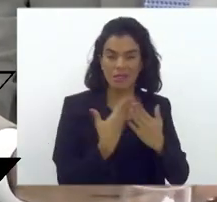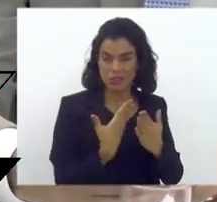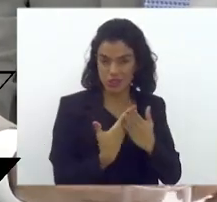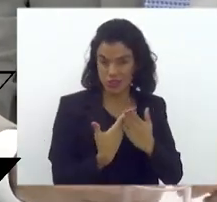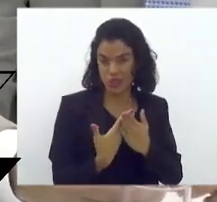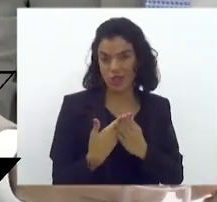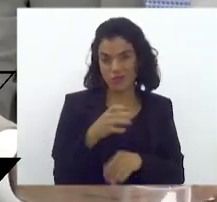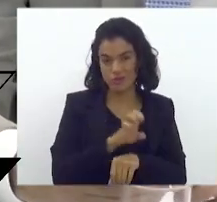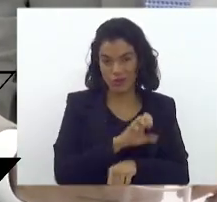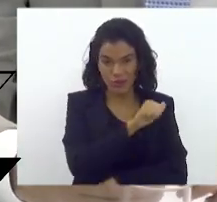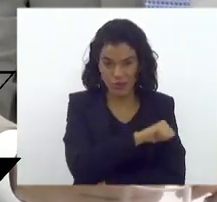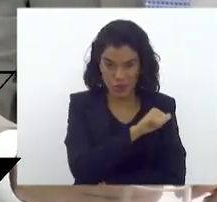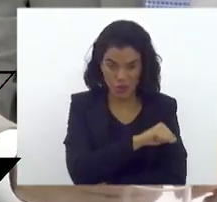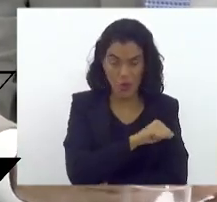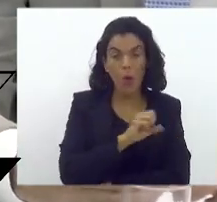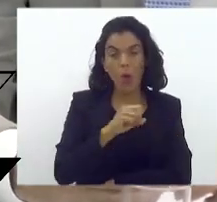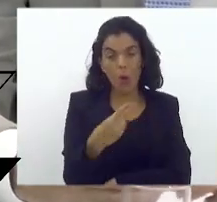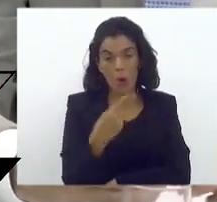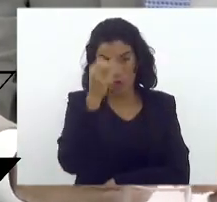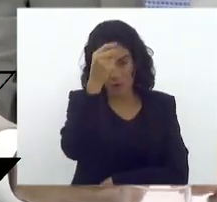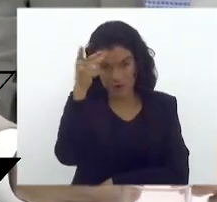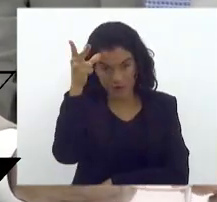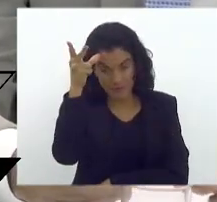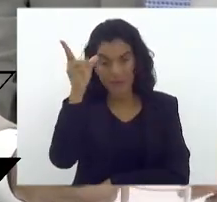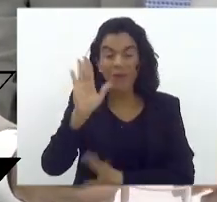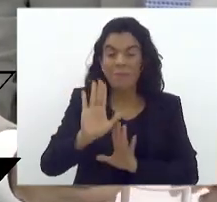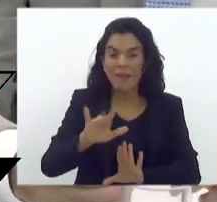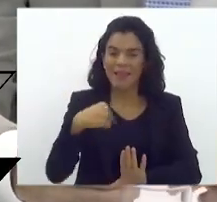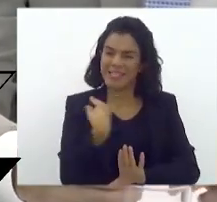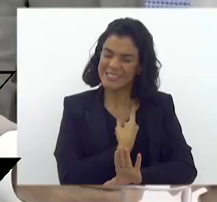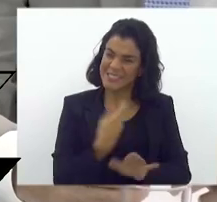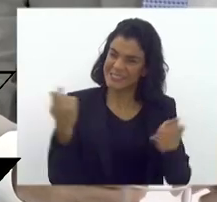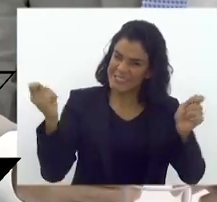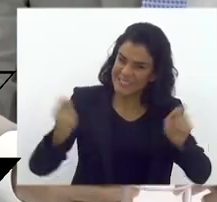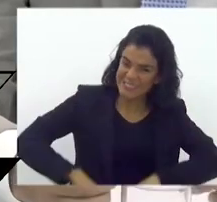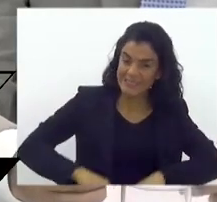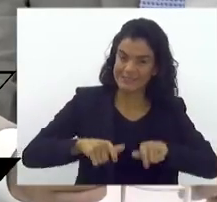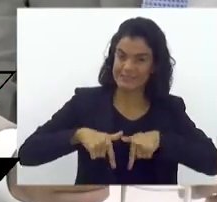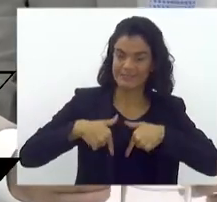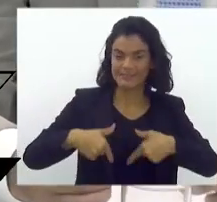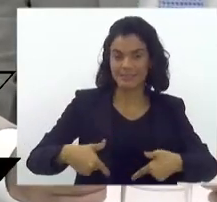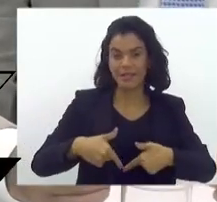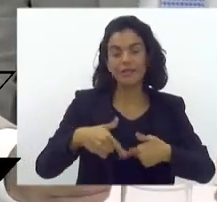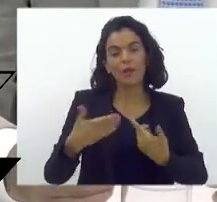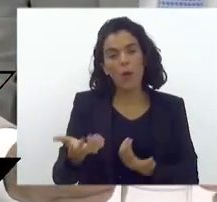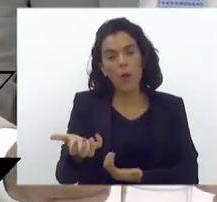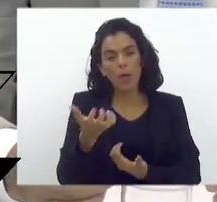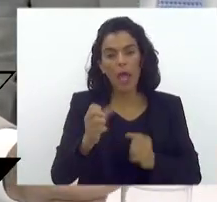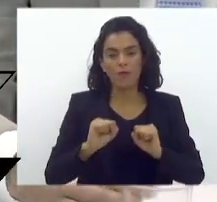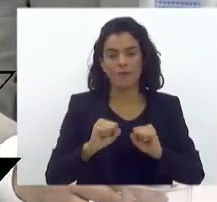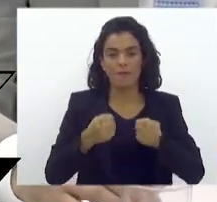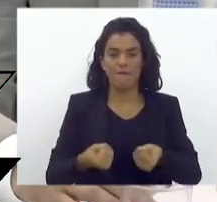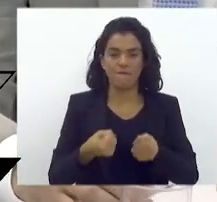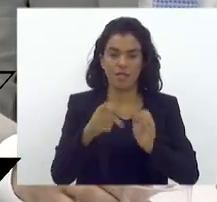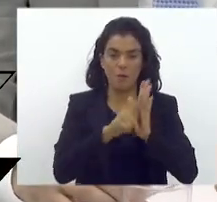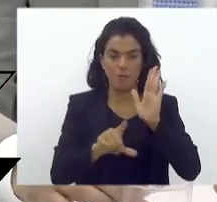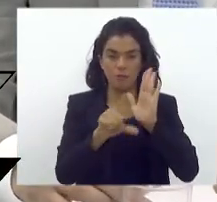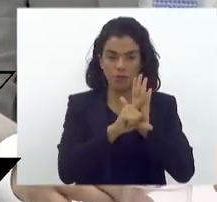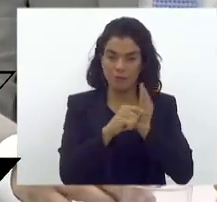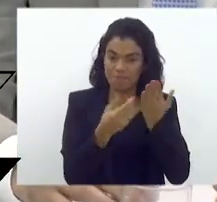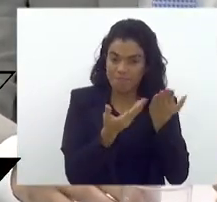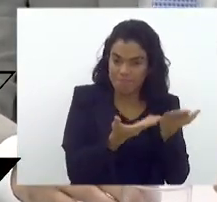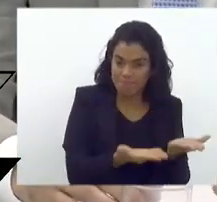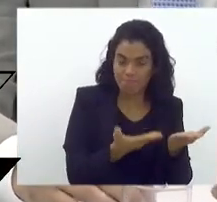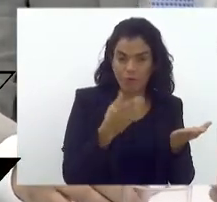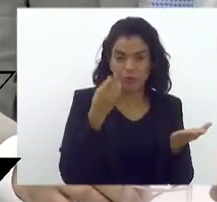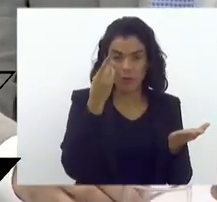estado do Rio de Janeiro, que seja estadual ou municipal, mas que a gente possa tomar uma iniciativa. Então, quero aqui defender o projeto de Vossa